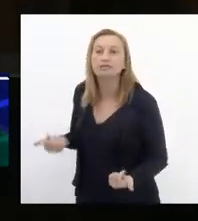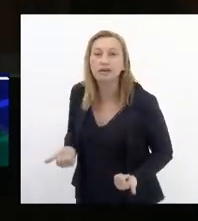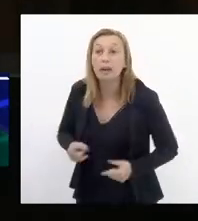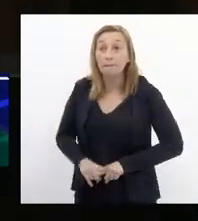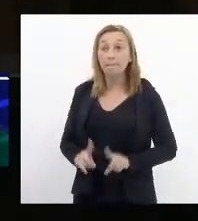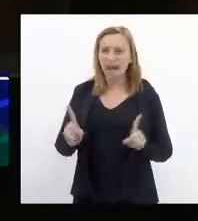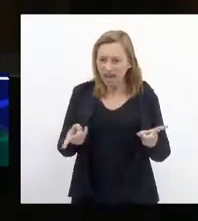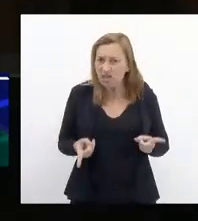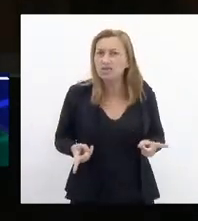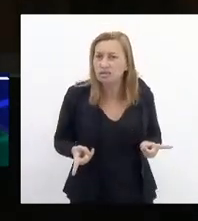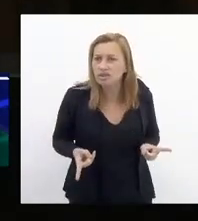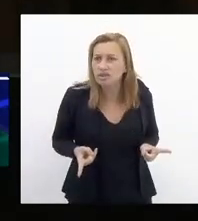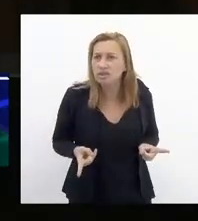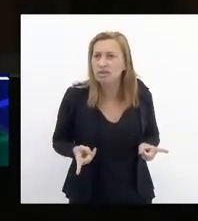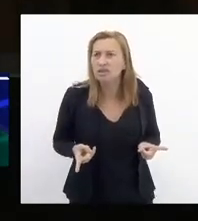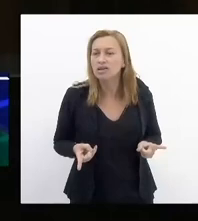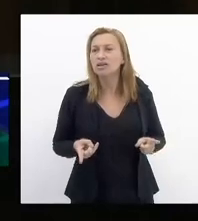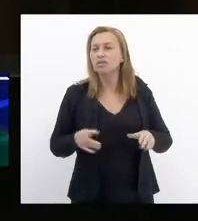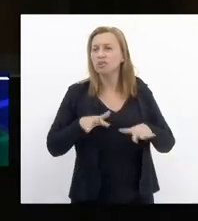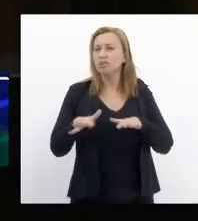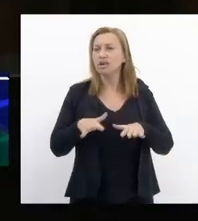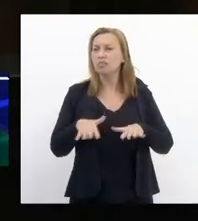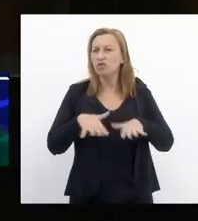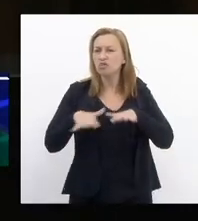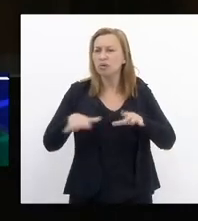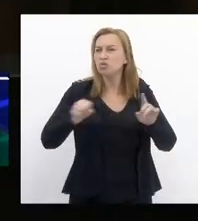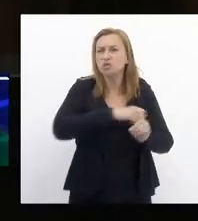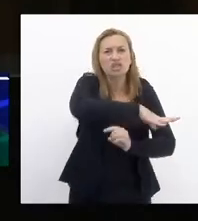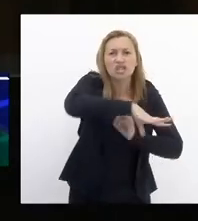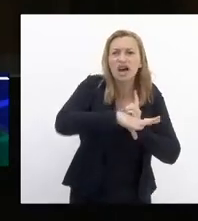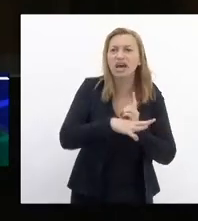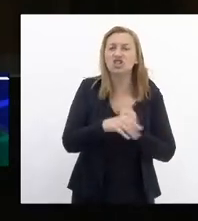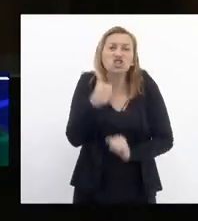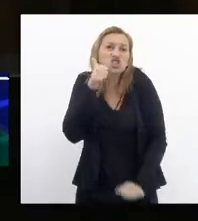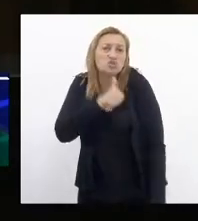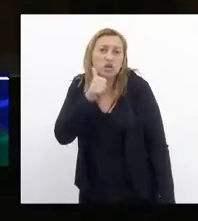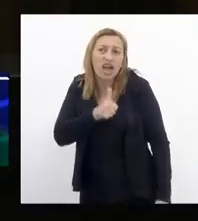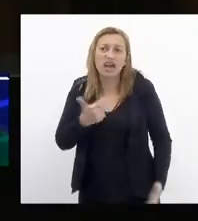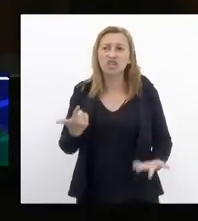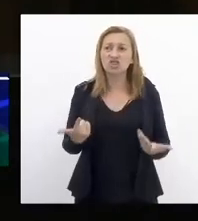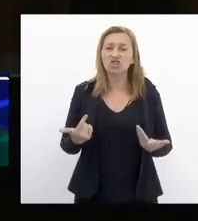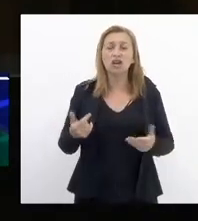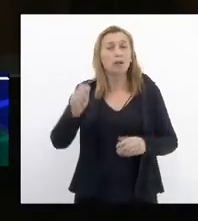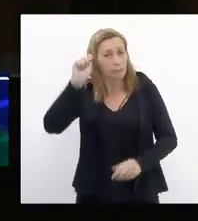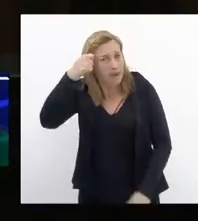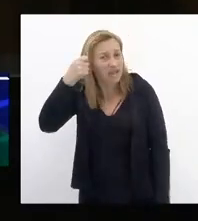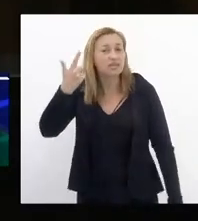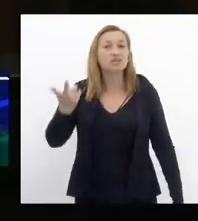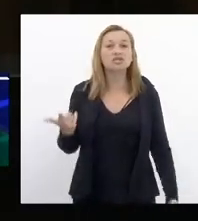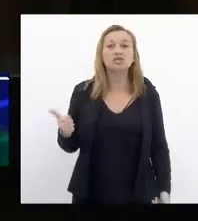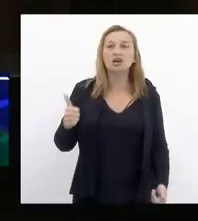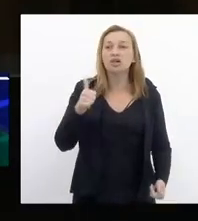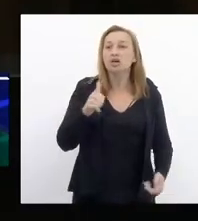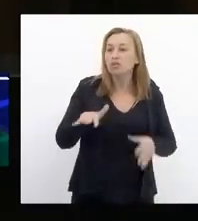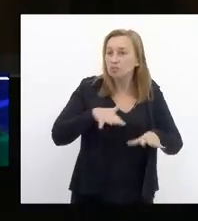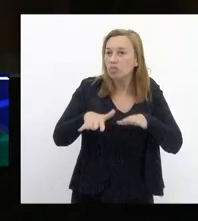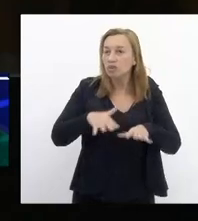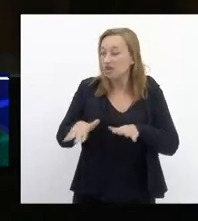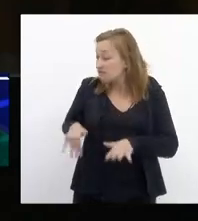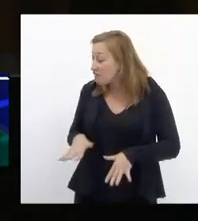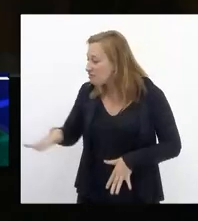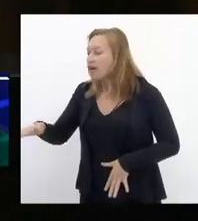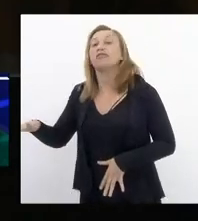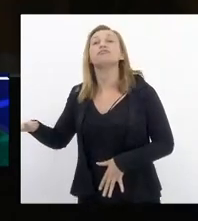mas mobilizadas por movimentos sociais de mulheres, mulheres pretas, movimentos sociais de favela